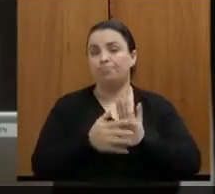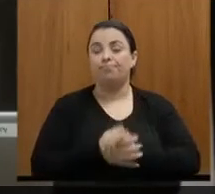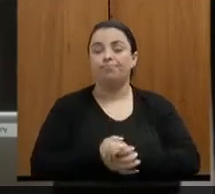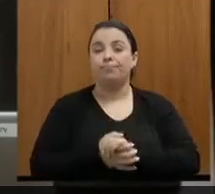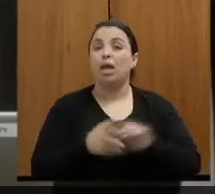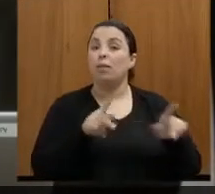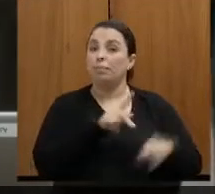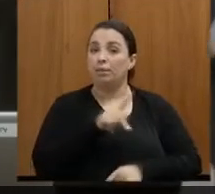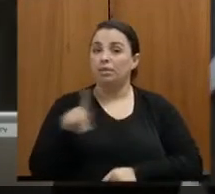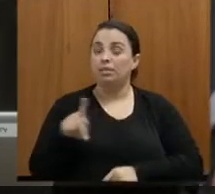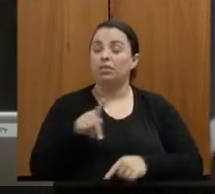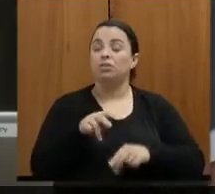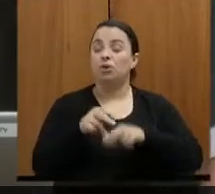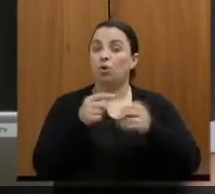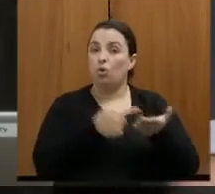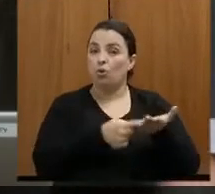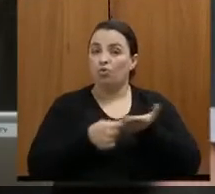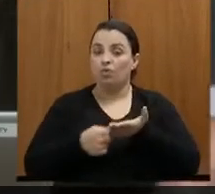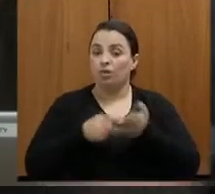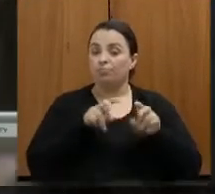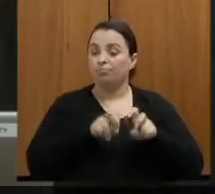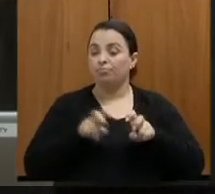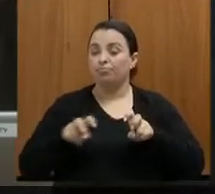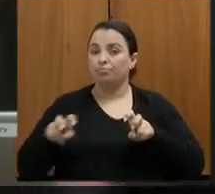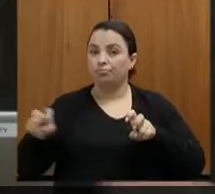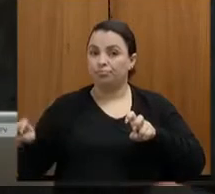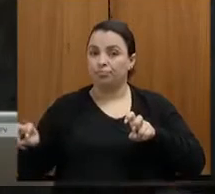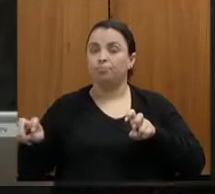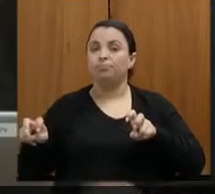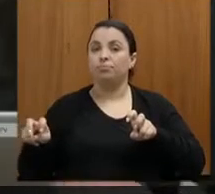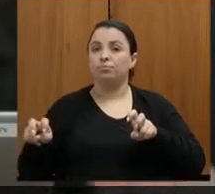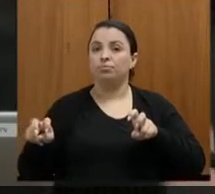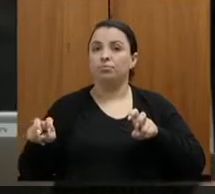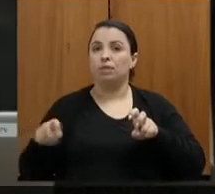mesa os seguintes convidados.